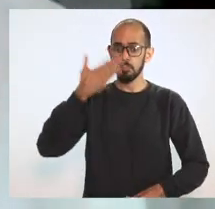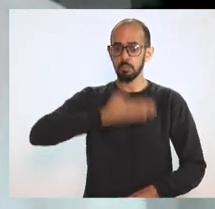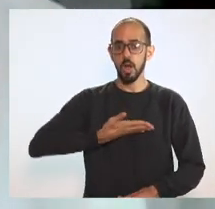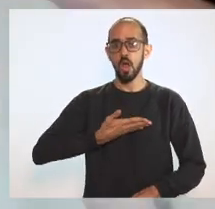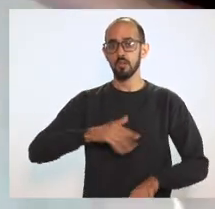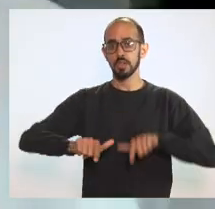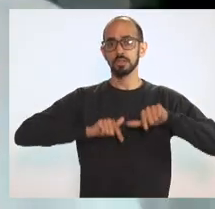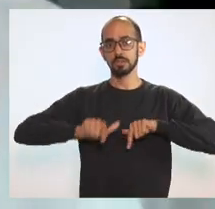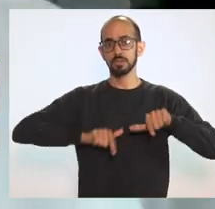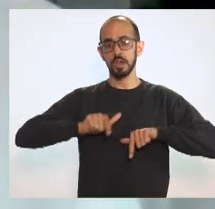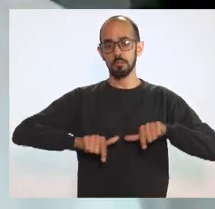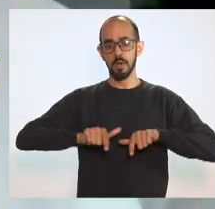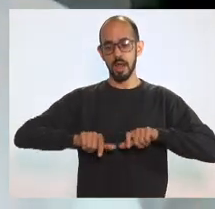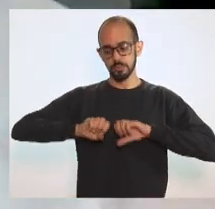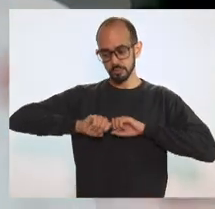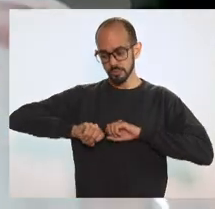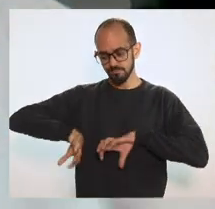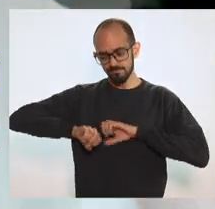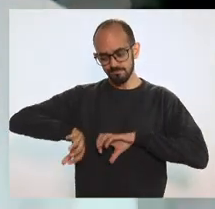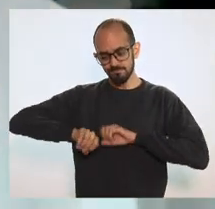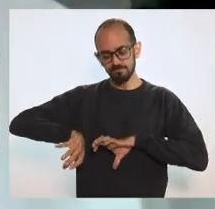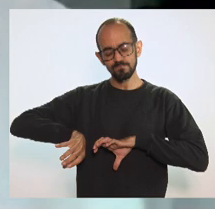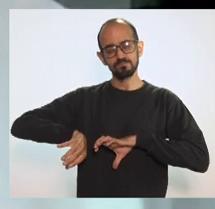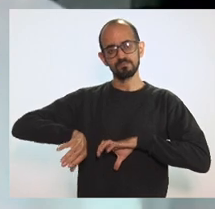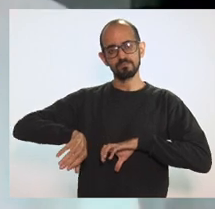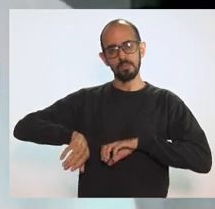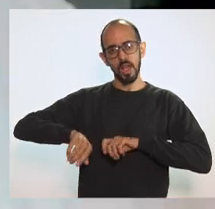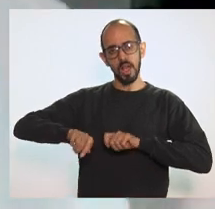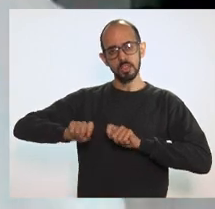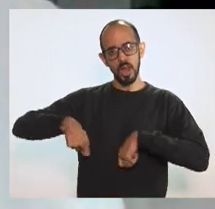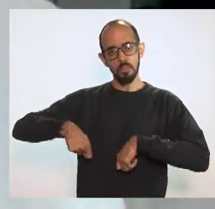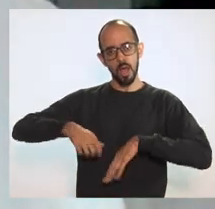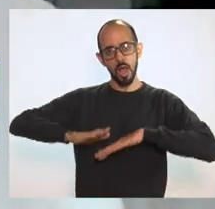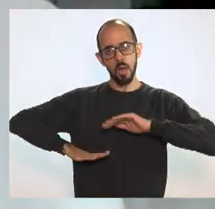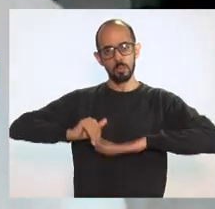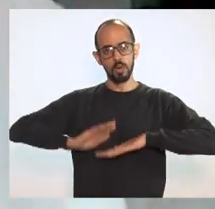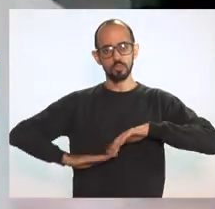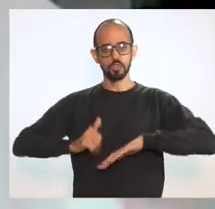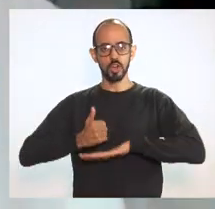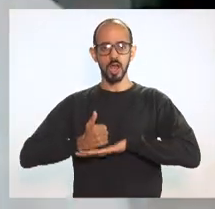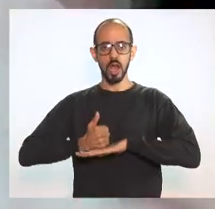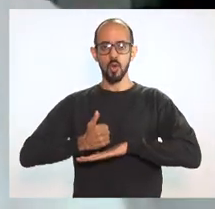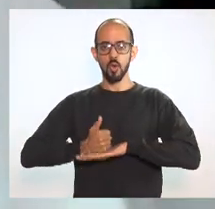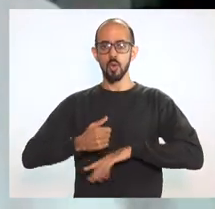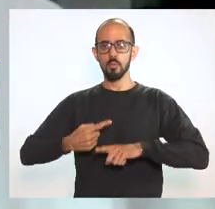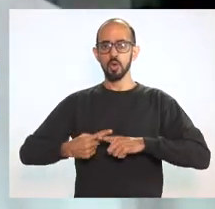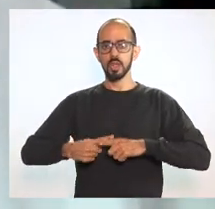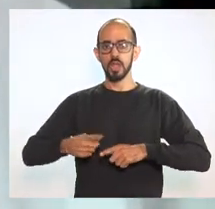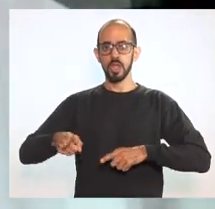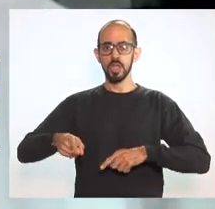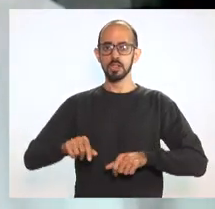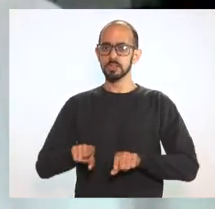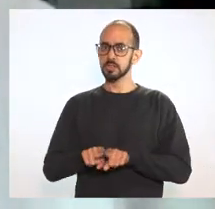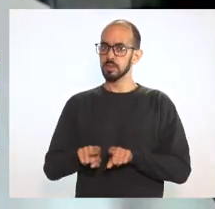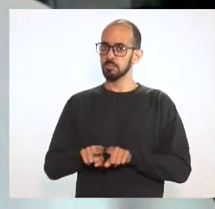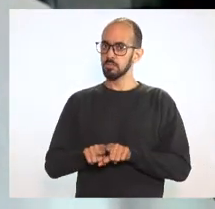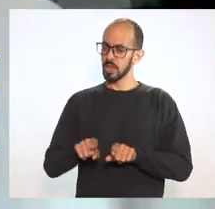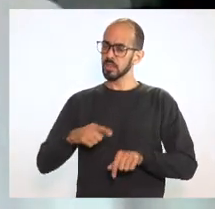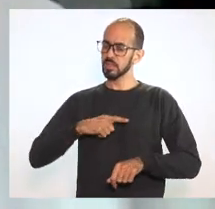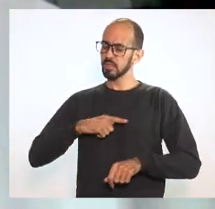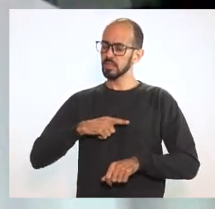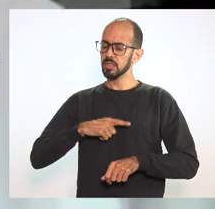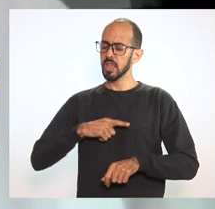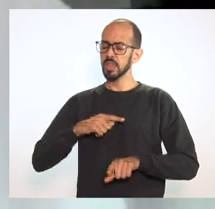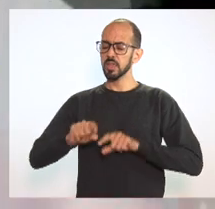de capacitação, porque, afinal de contas, os recursos humanos, eles também têm uma rotatividade muito alta.